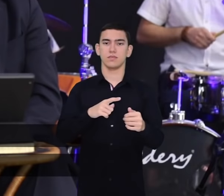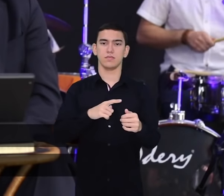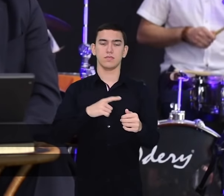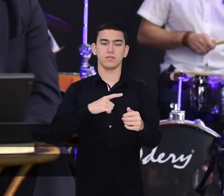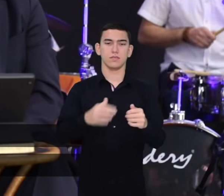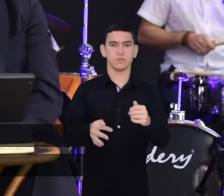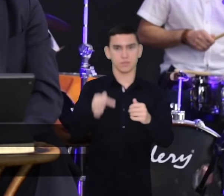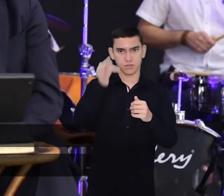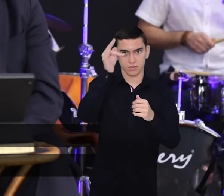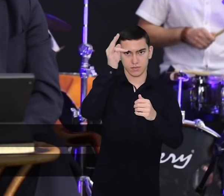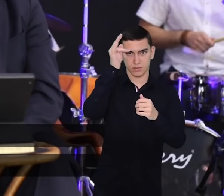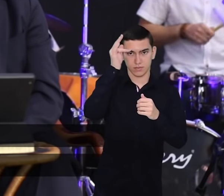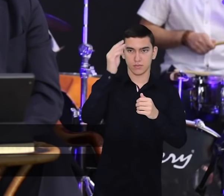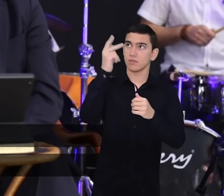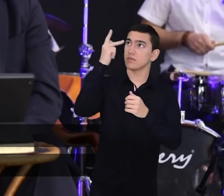aumentar,